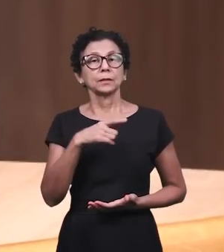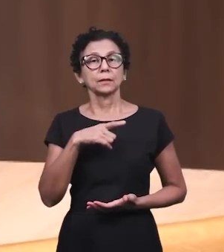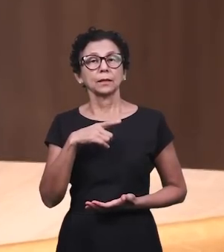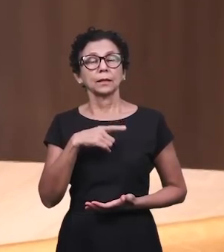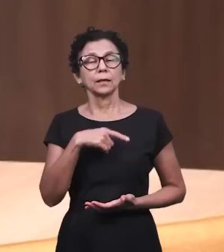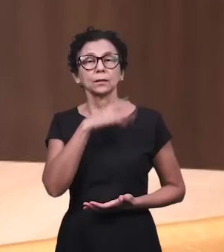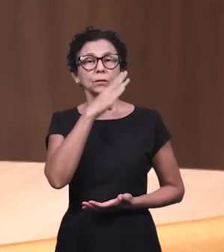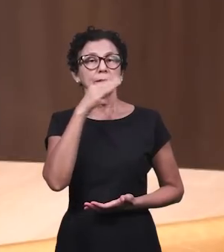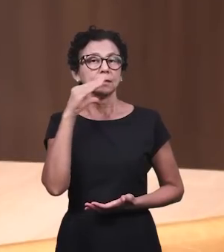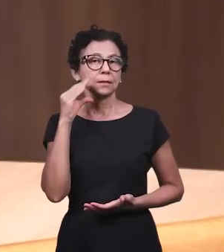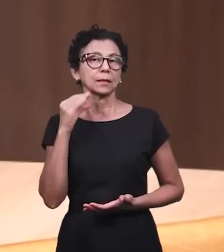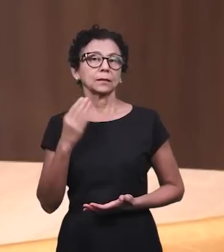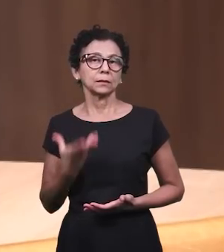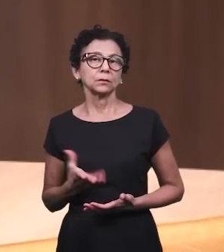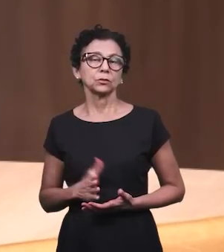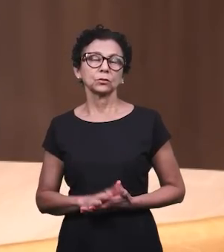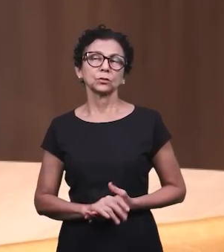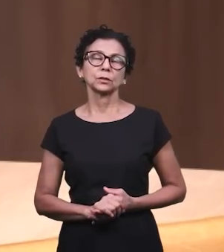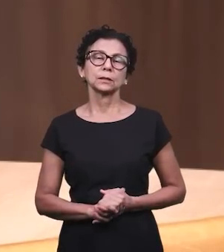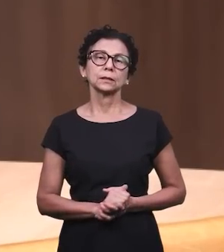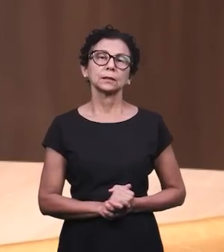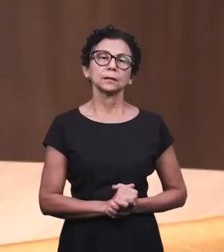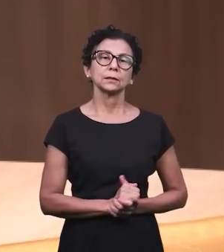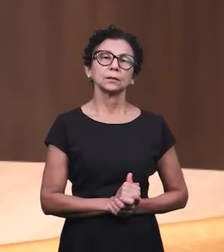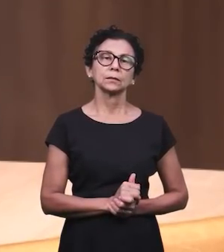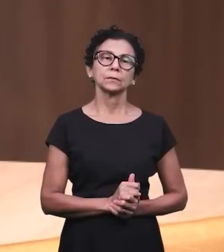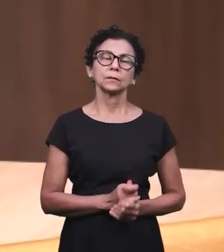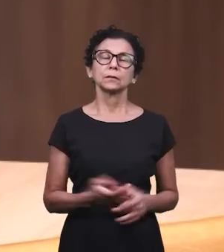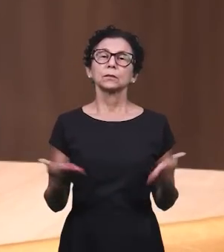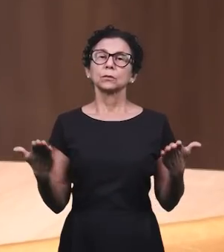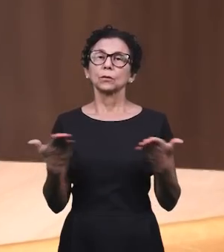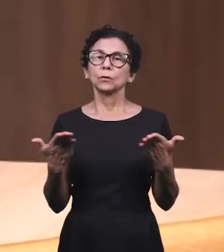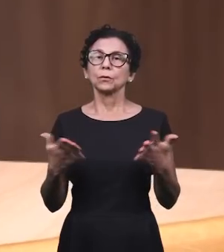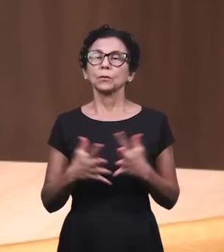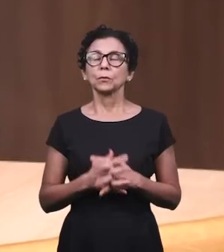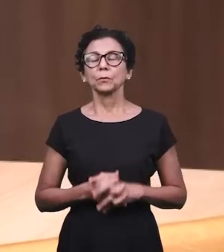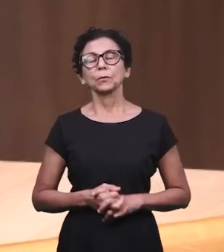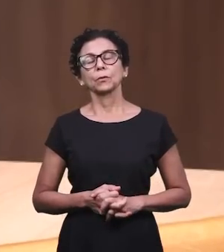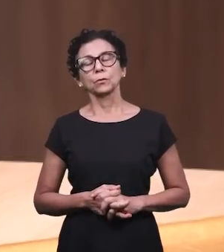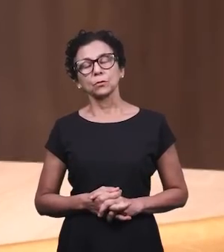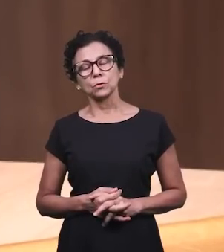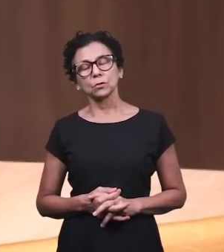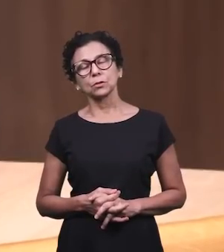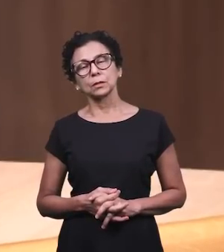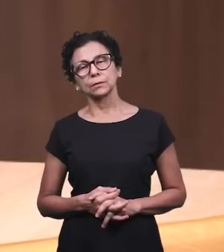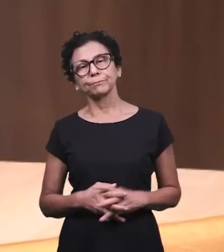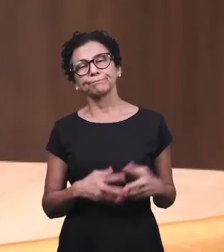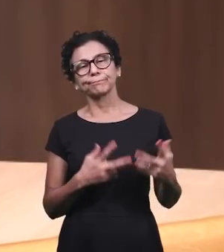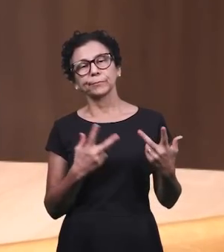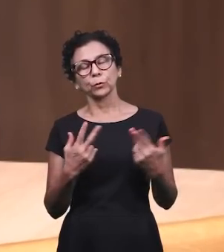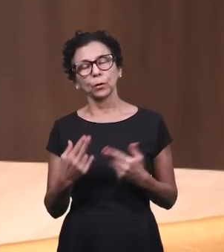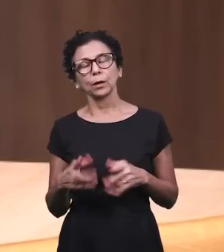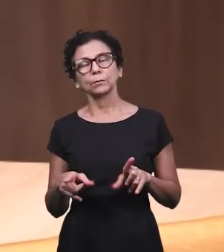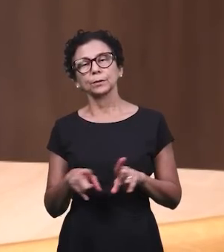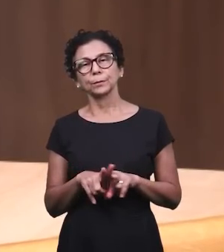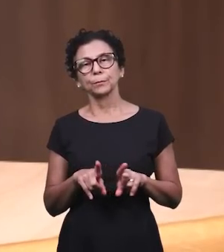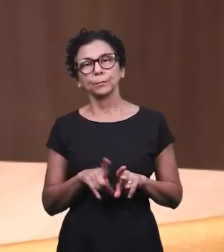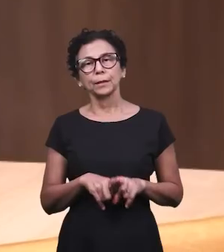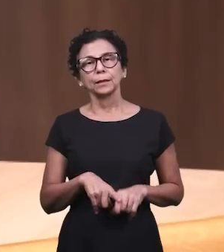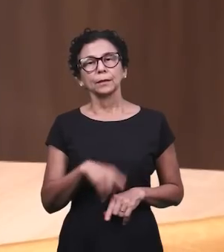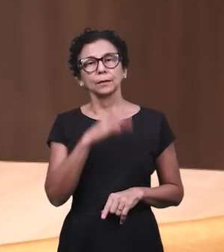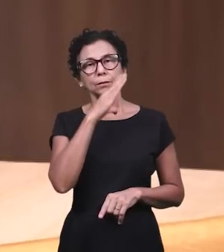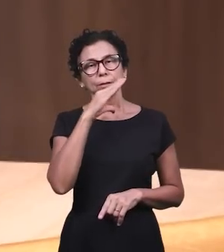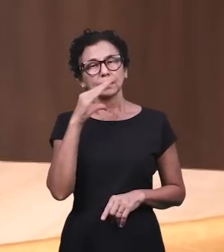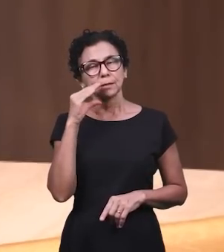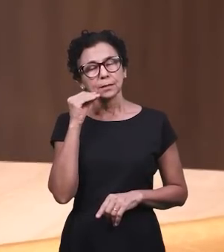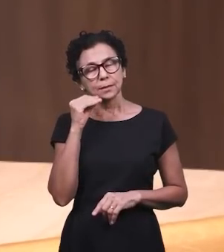texto muito atual, porque nós temos muitos Jairos, quer dizer, muitos pais de adolescentes aí passando